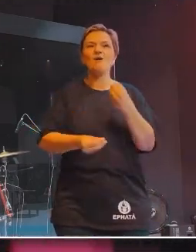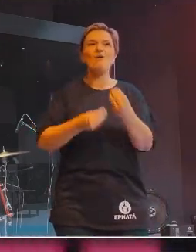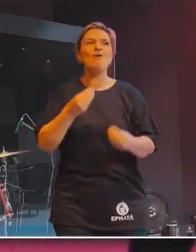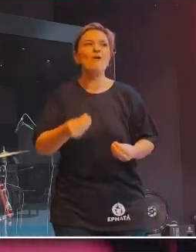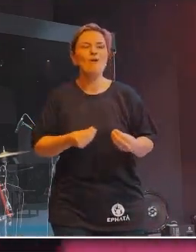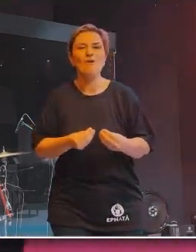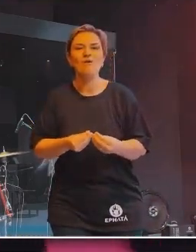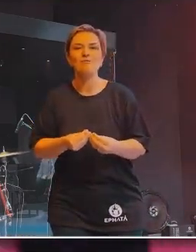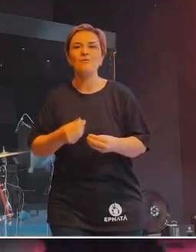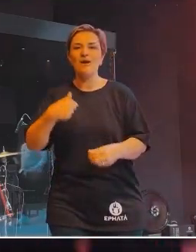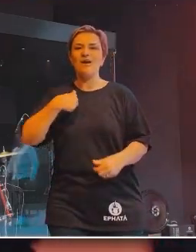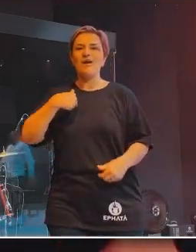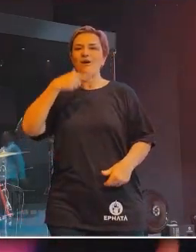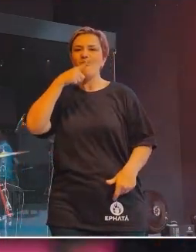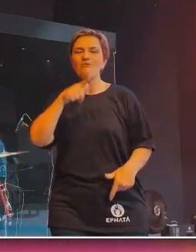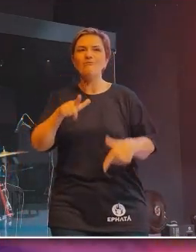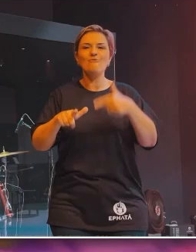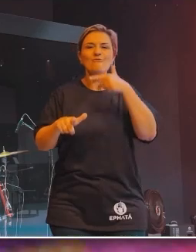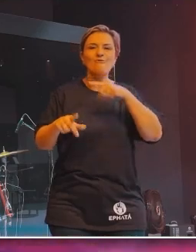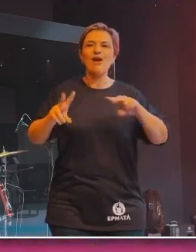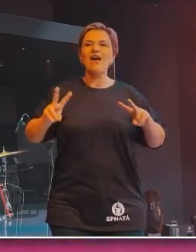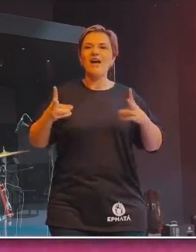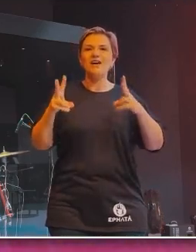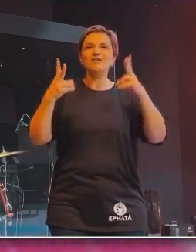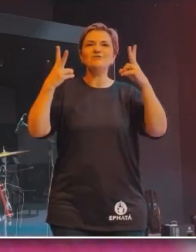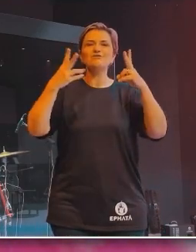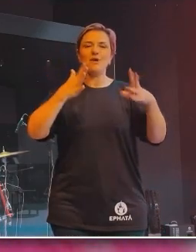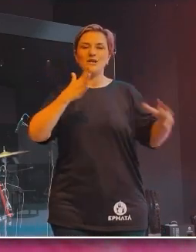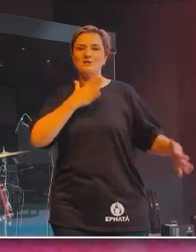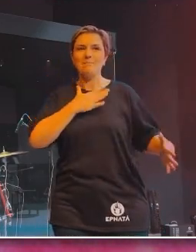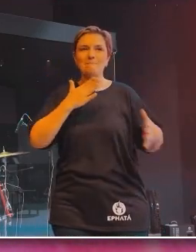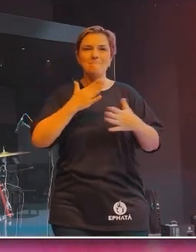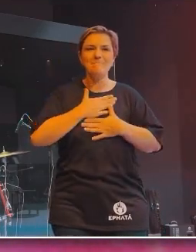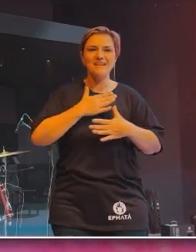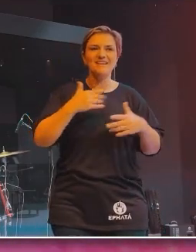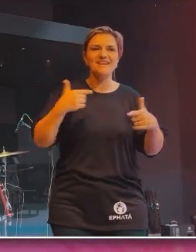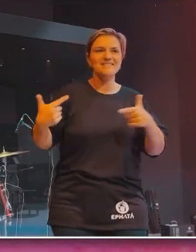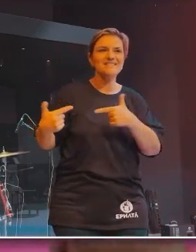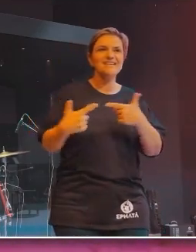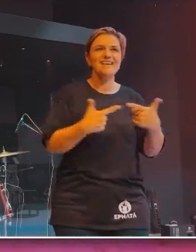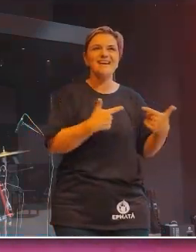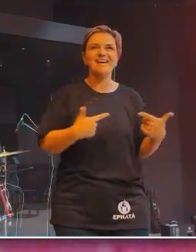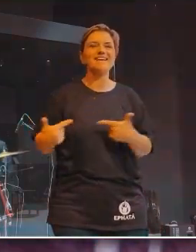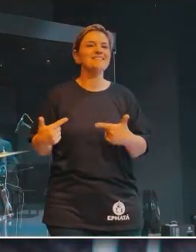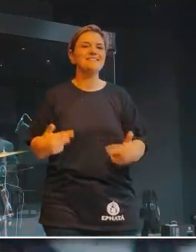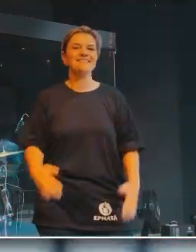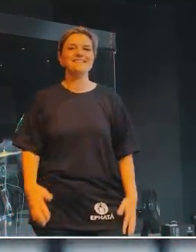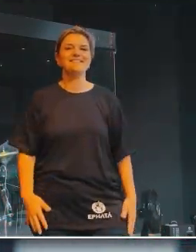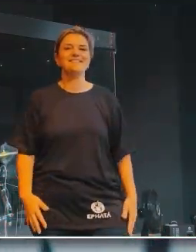eu venço as minhas guerras.